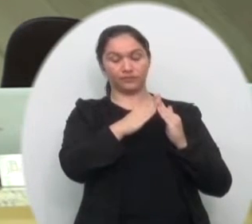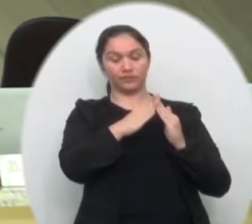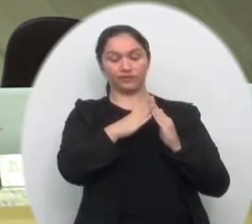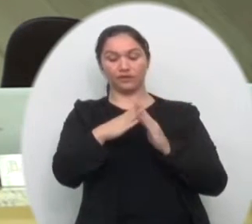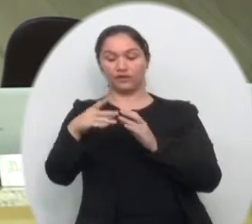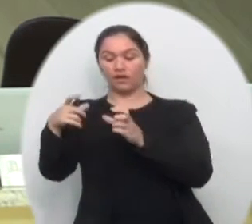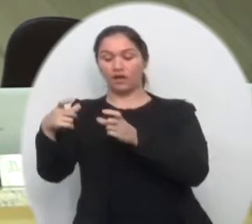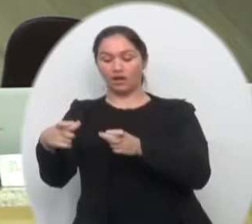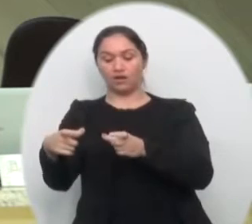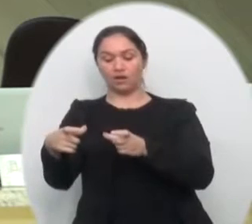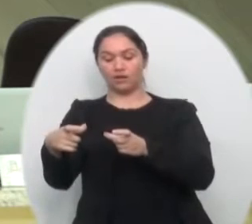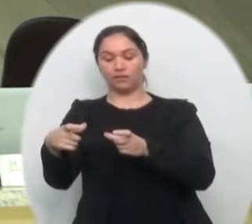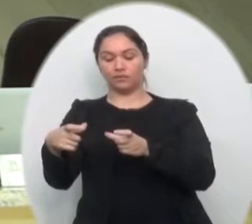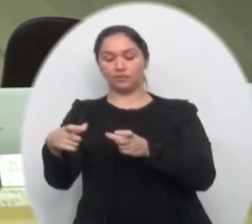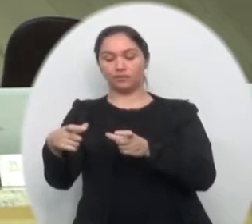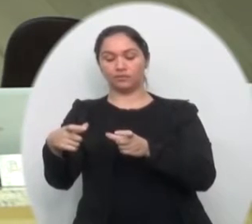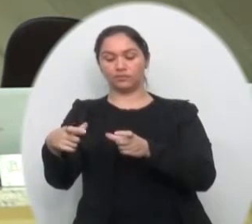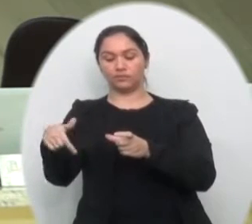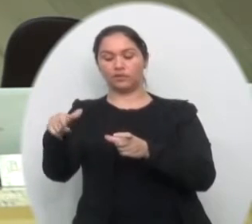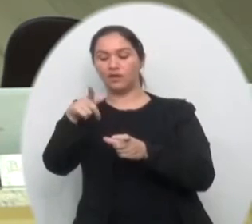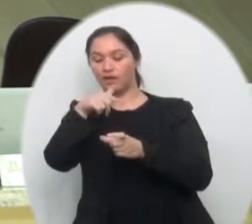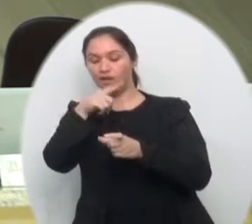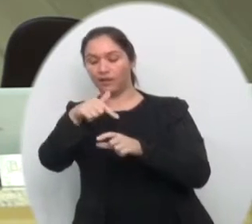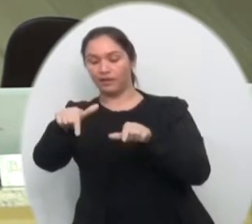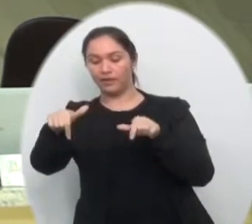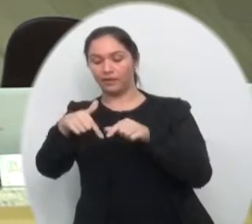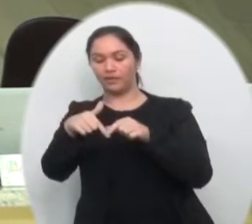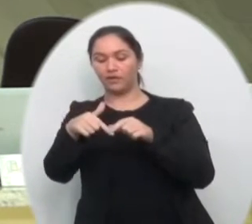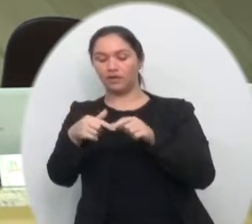transbordou, contaminou. No fundo aqui, ó,